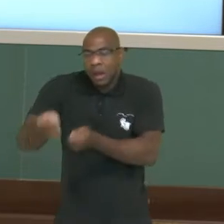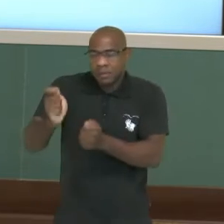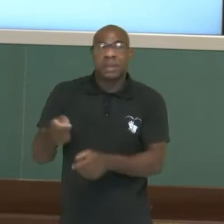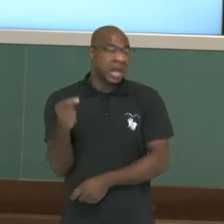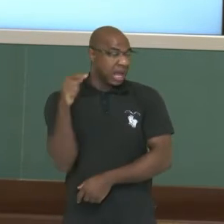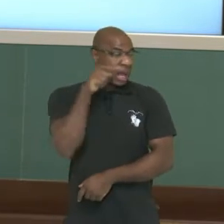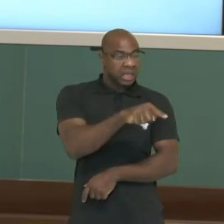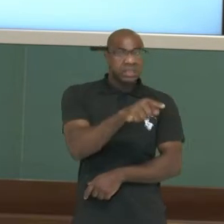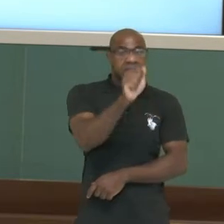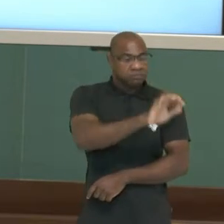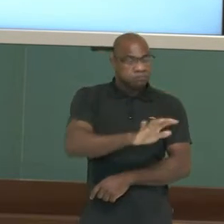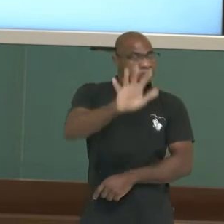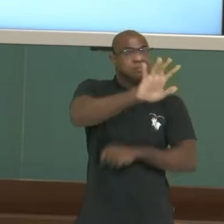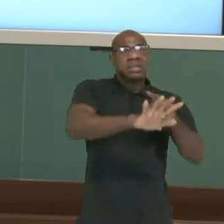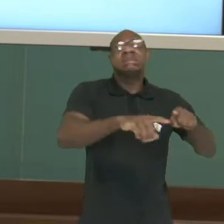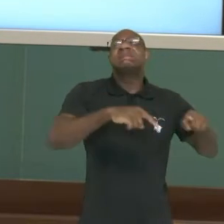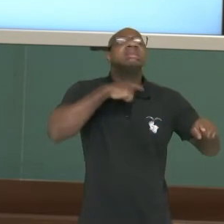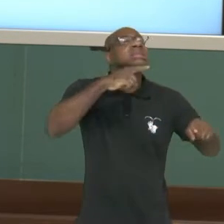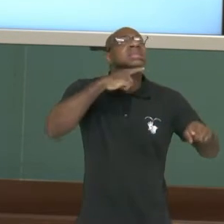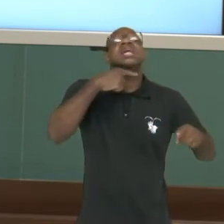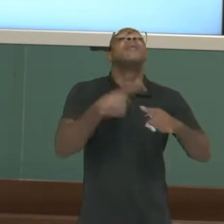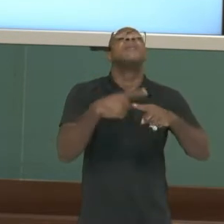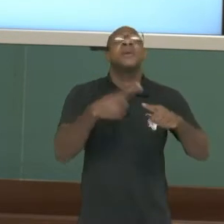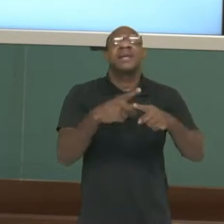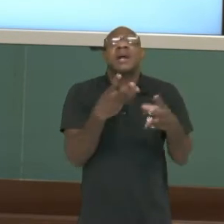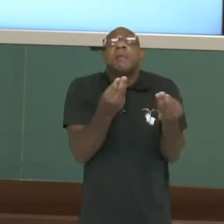mundo. Daí o grande interesse